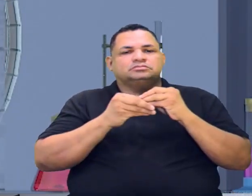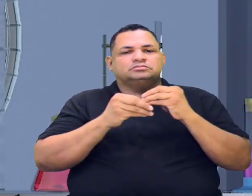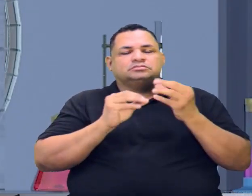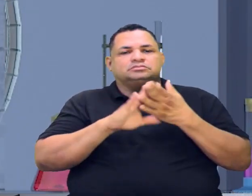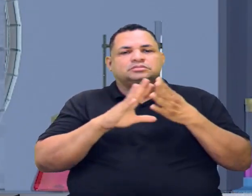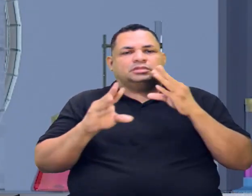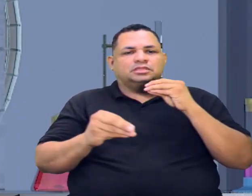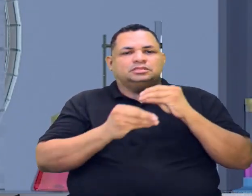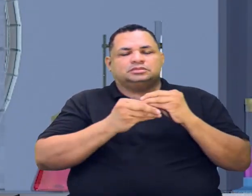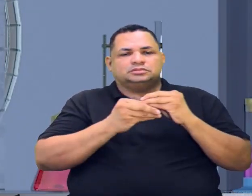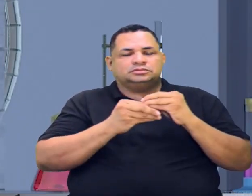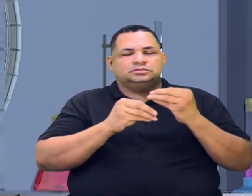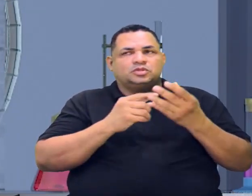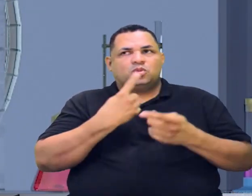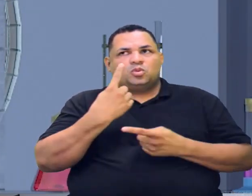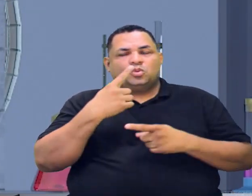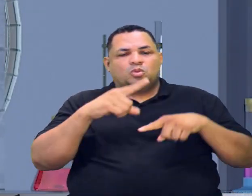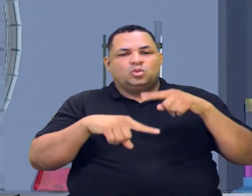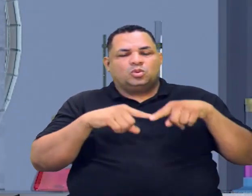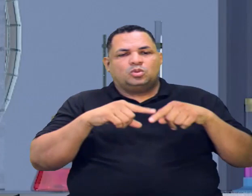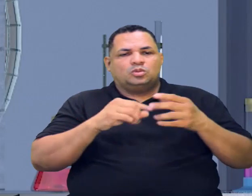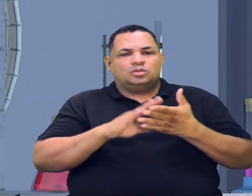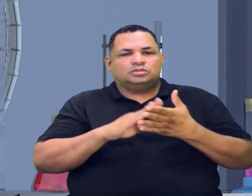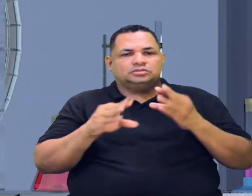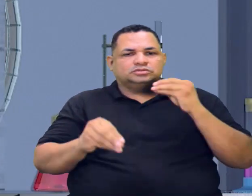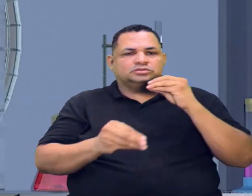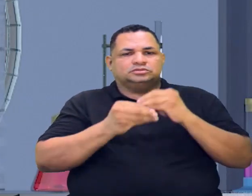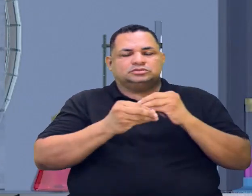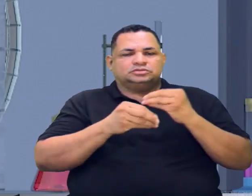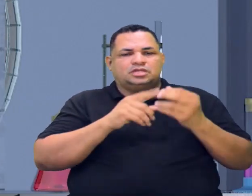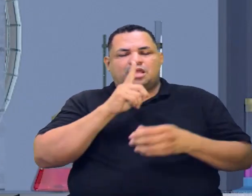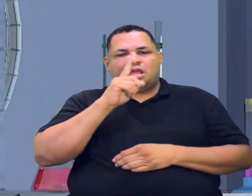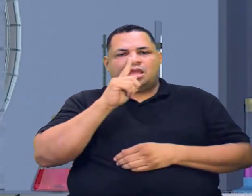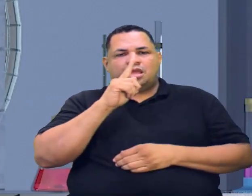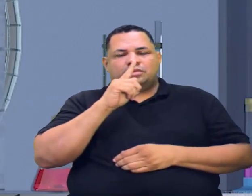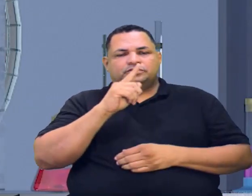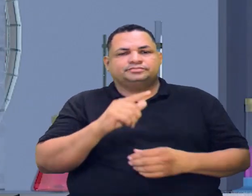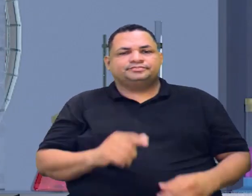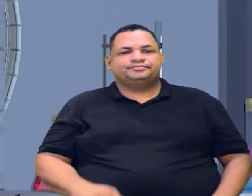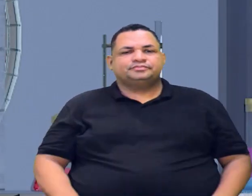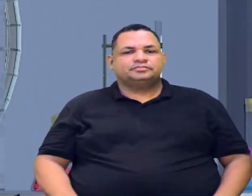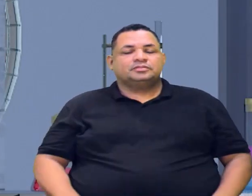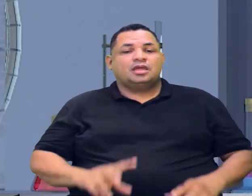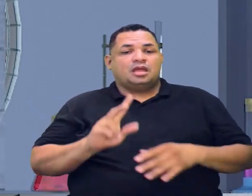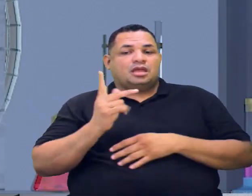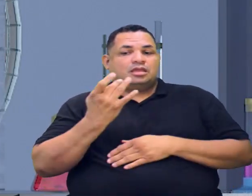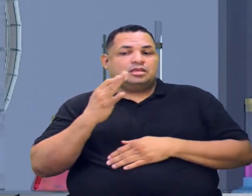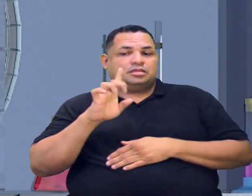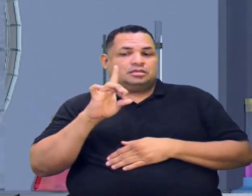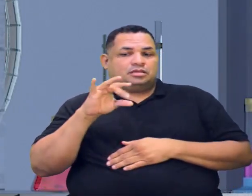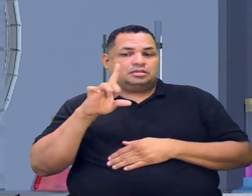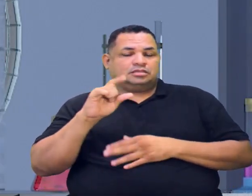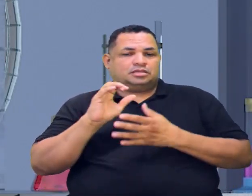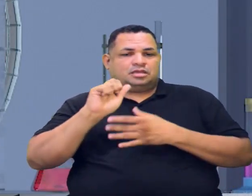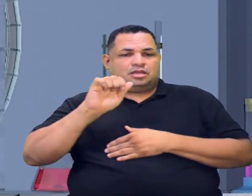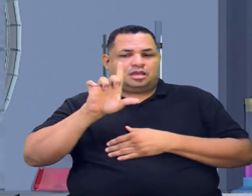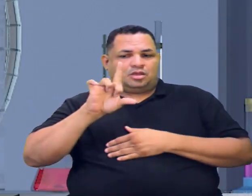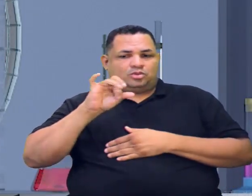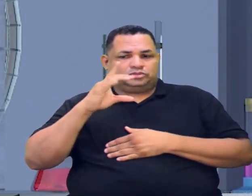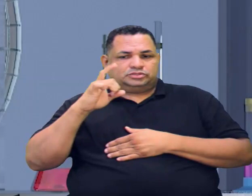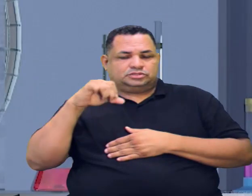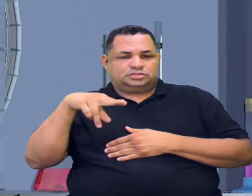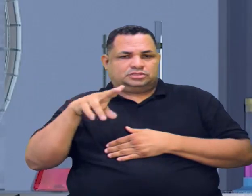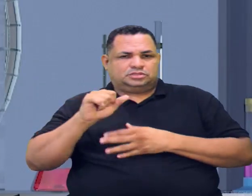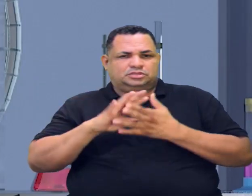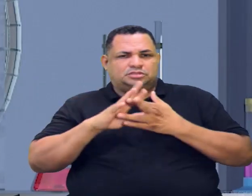vai estar ali como um dos nossos reagentes a água, tá? Então, a hidratação de alcenos, nós estamos